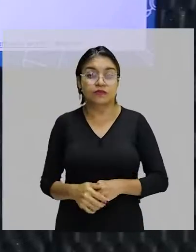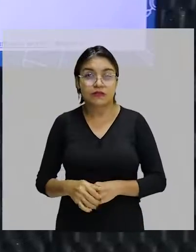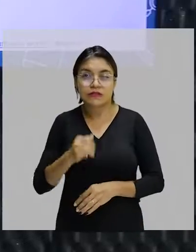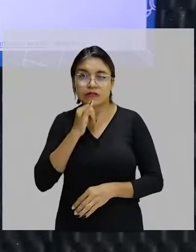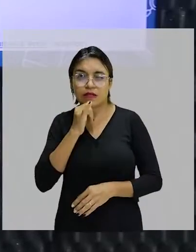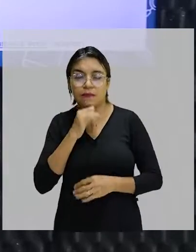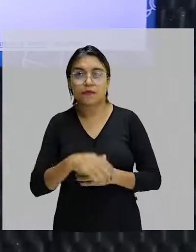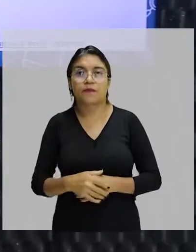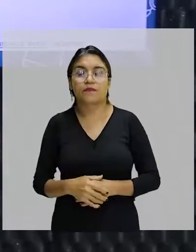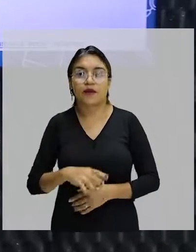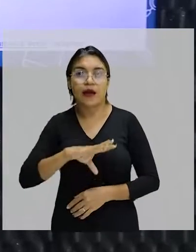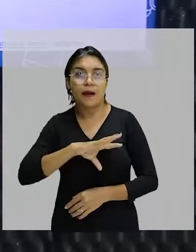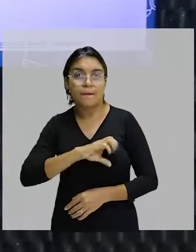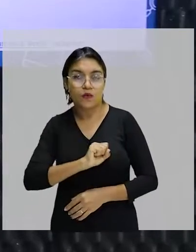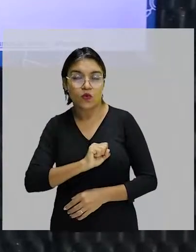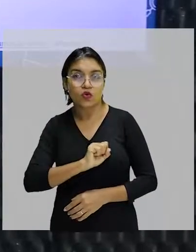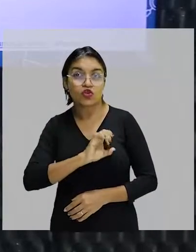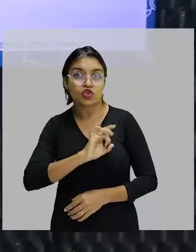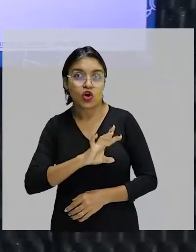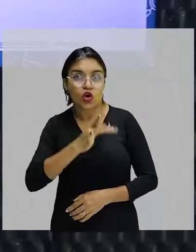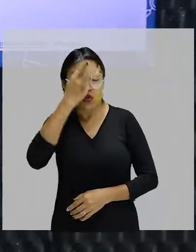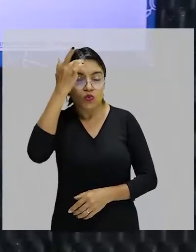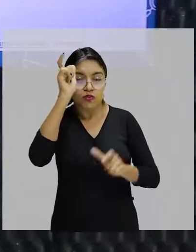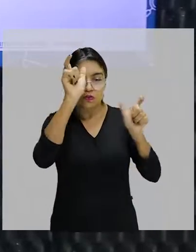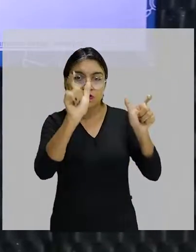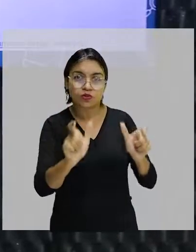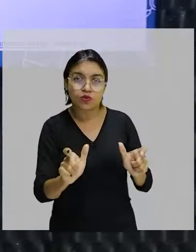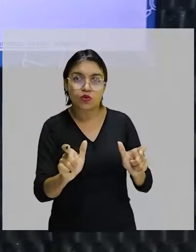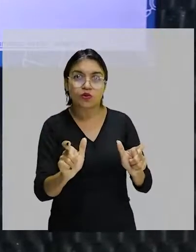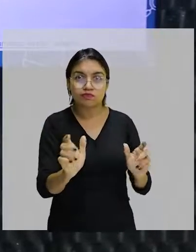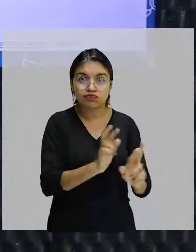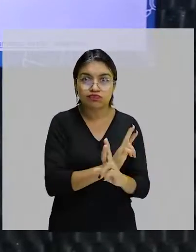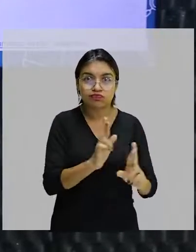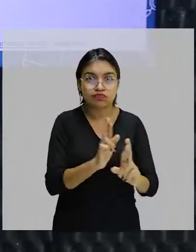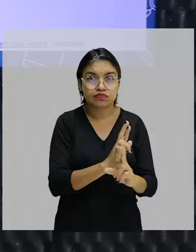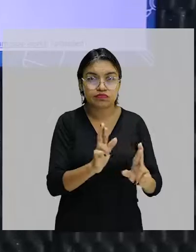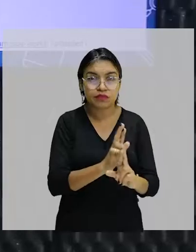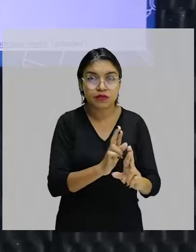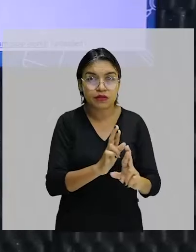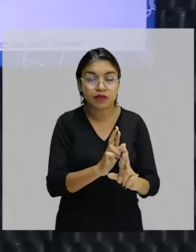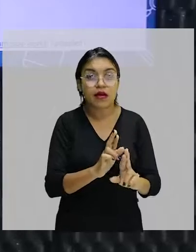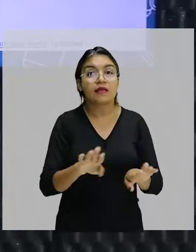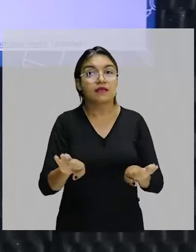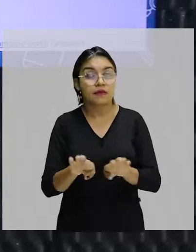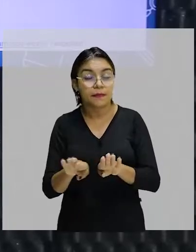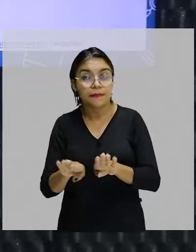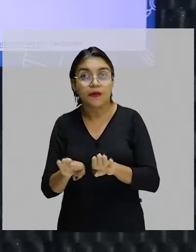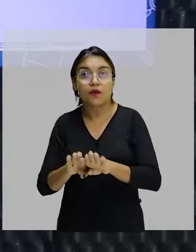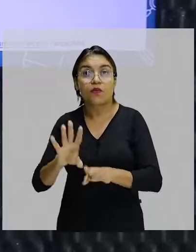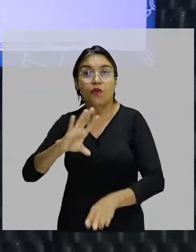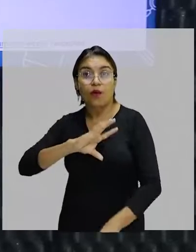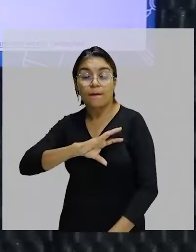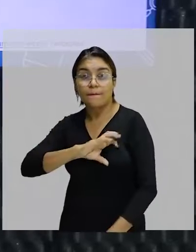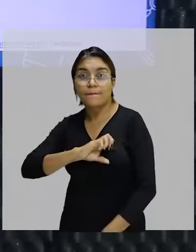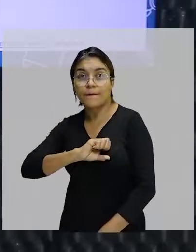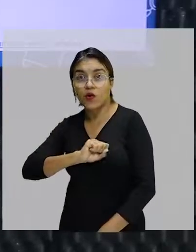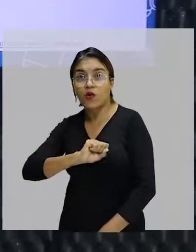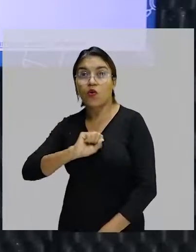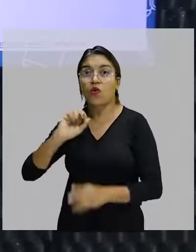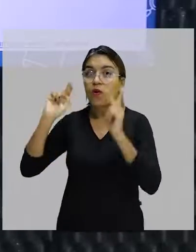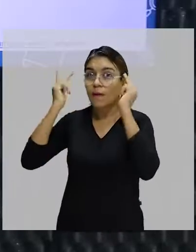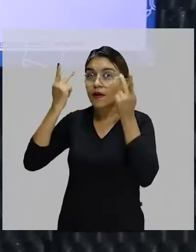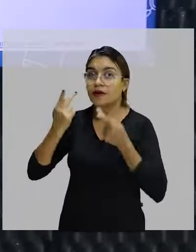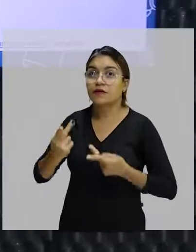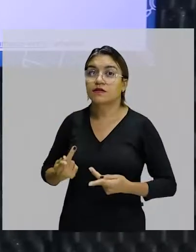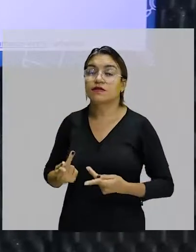você pensar não apenas da relação entre duas pessoas, mas o amor entre a humanidade de maneira geral e aquele amor que